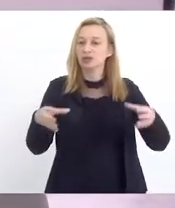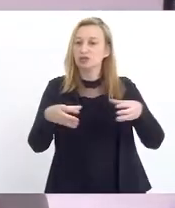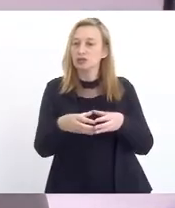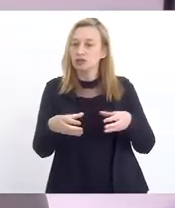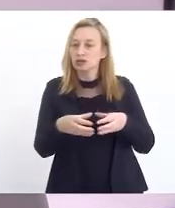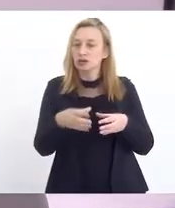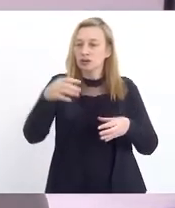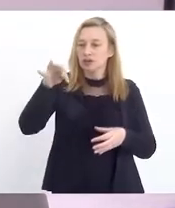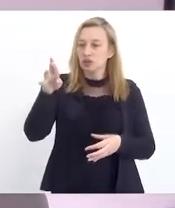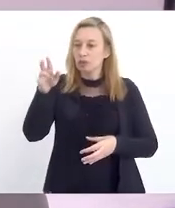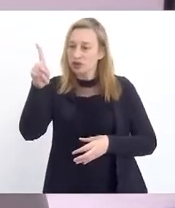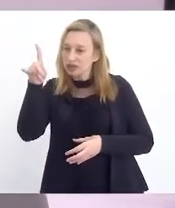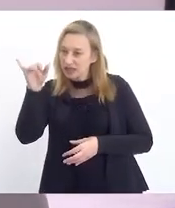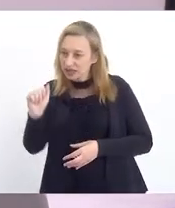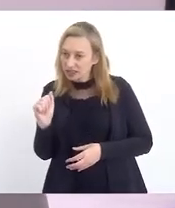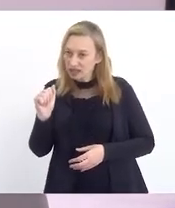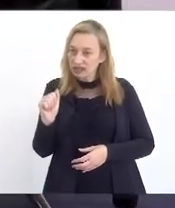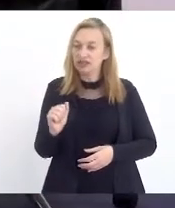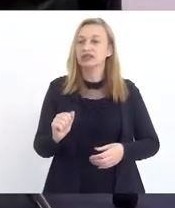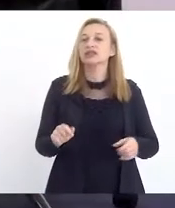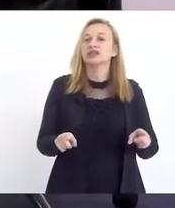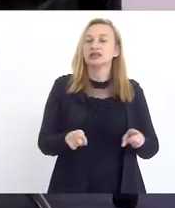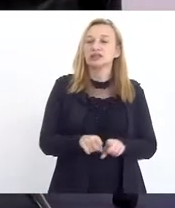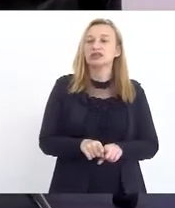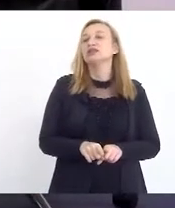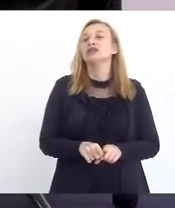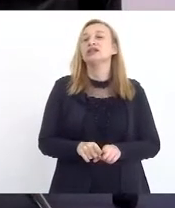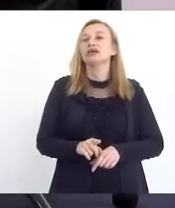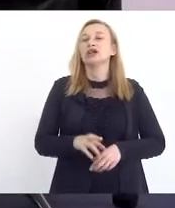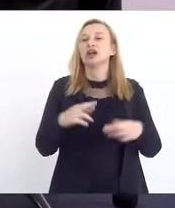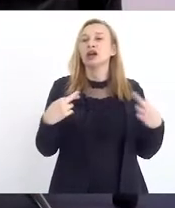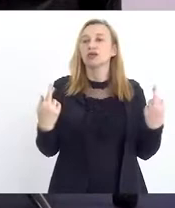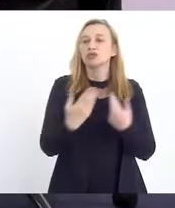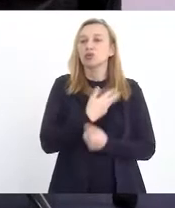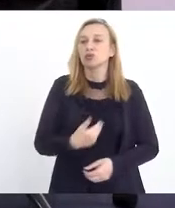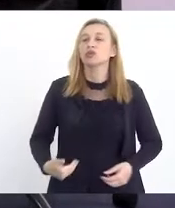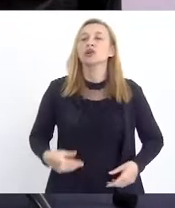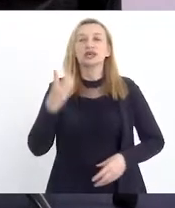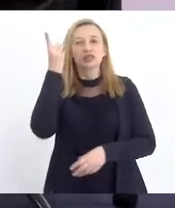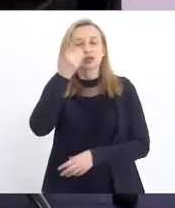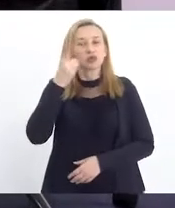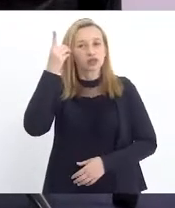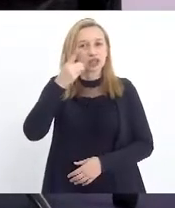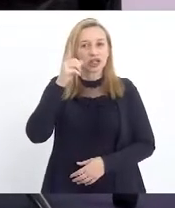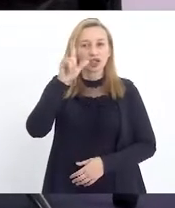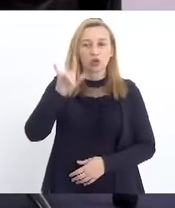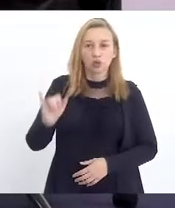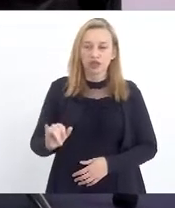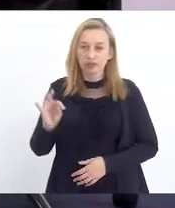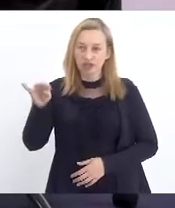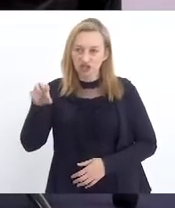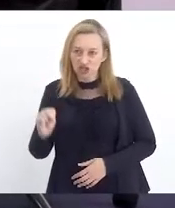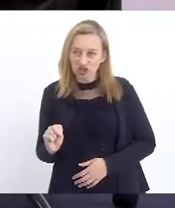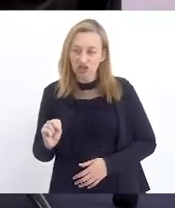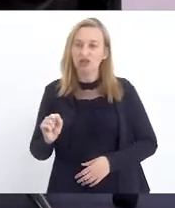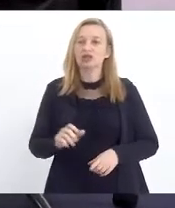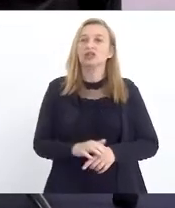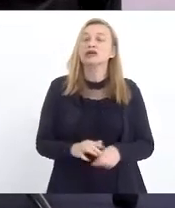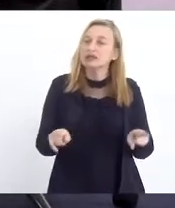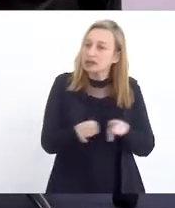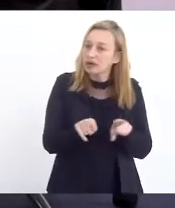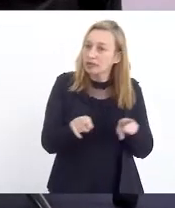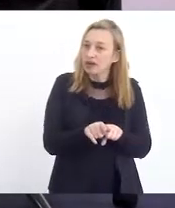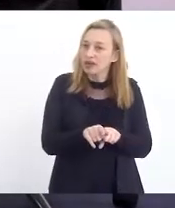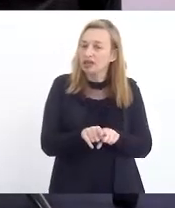em colaboração com a Comissão de Saneamento Ambiental esta audiência pública, e o deputado Luiz Martins, né, e também